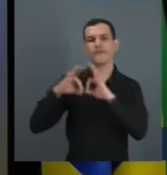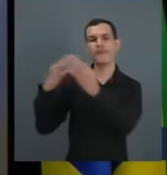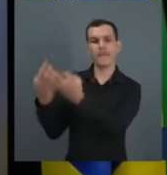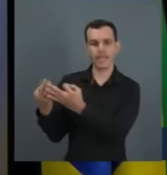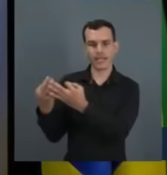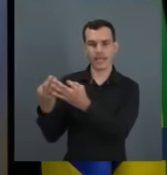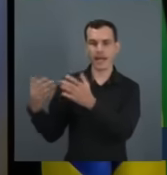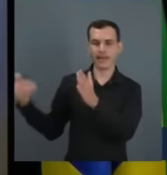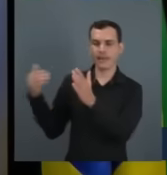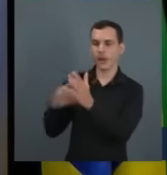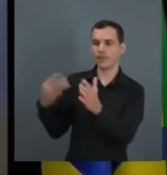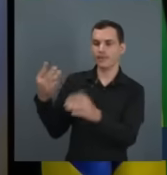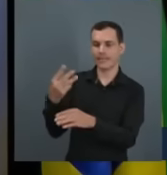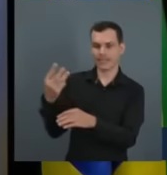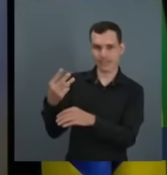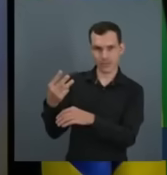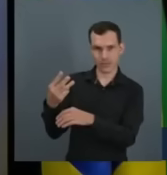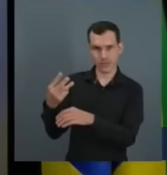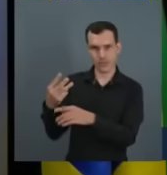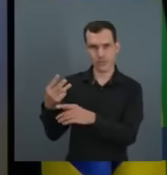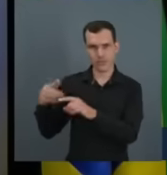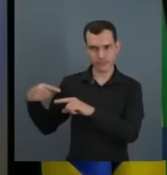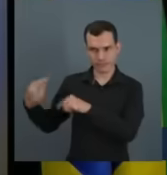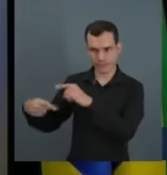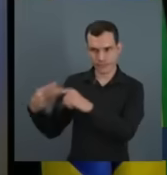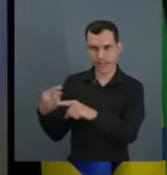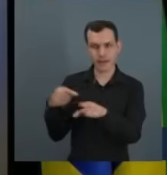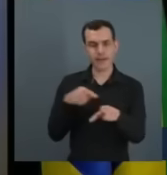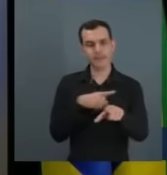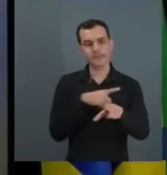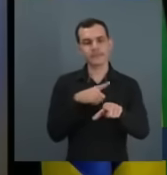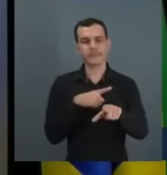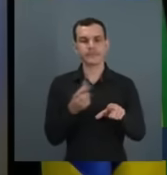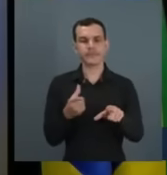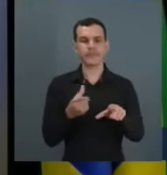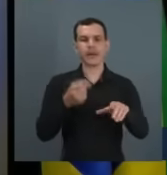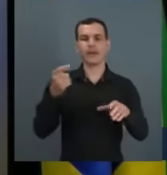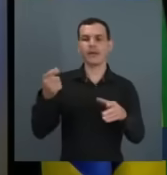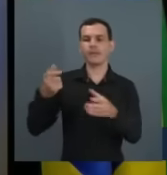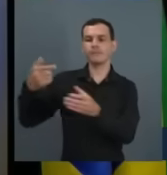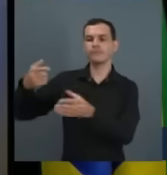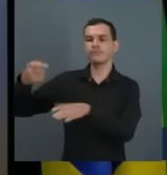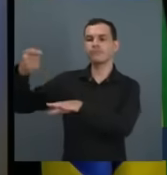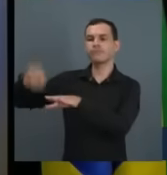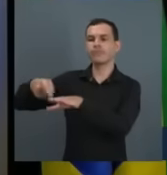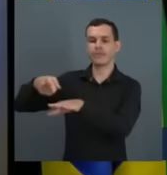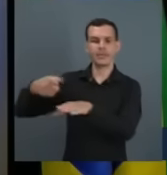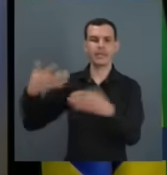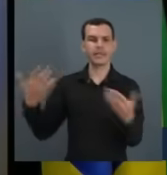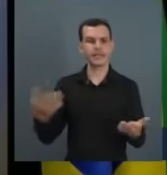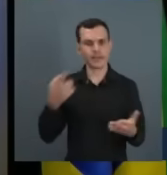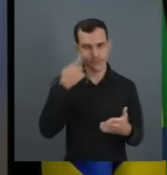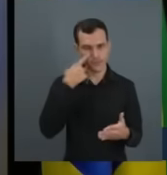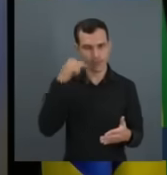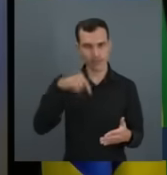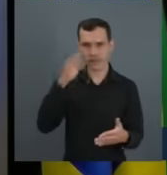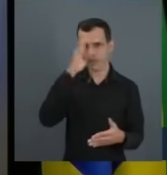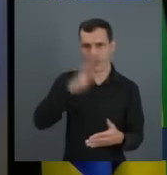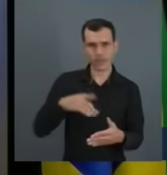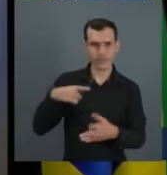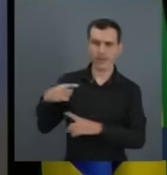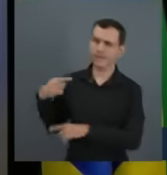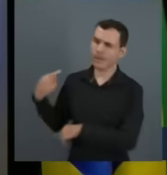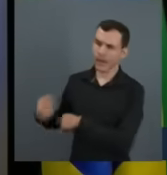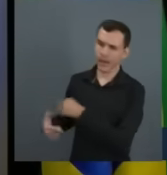repito, perniciosa, vinculada ao patrimonialismo que já vem desde o Brasil colônia e império e que